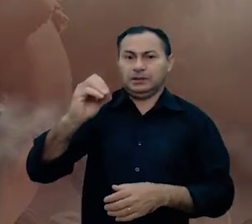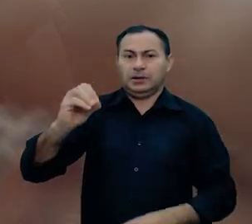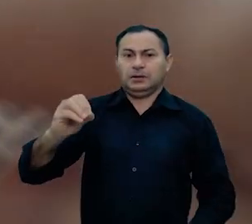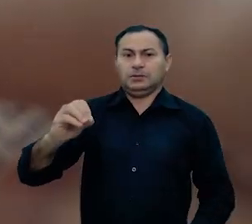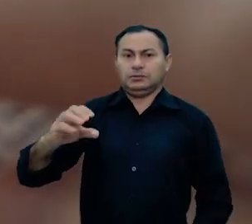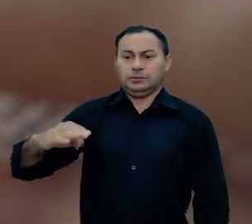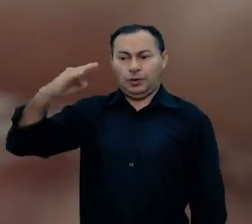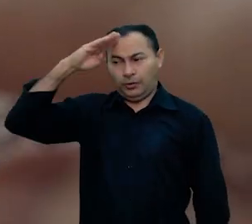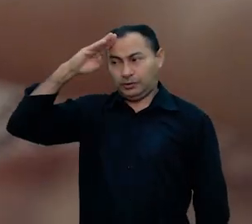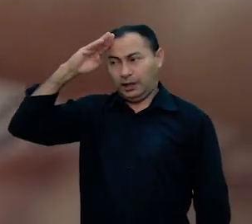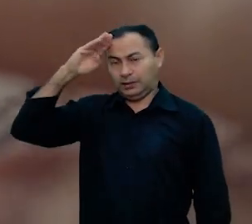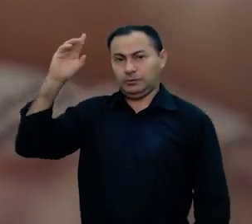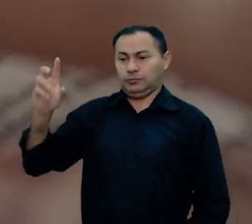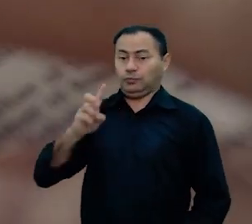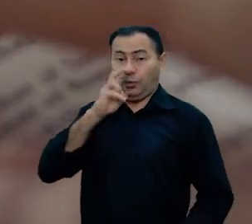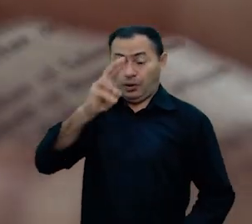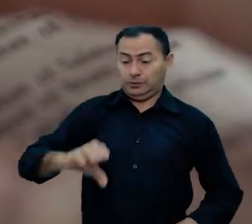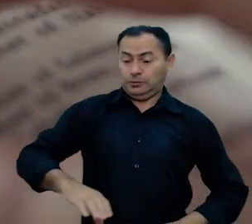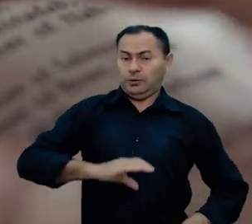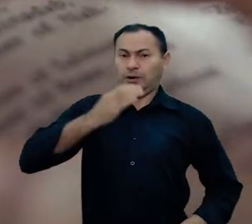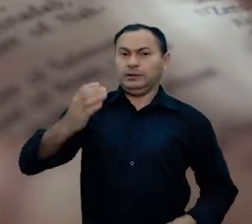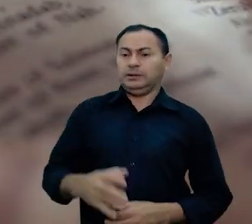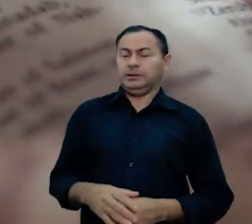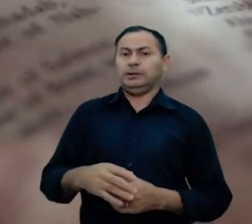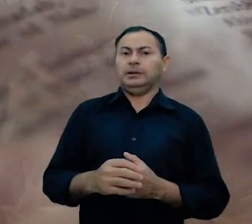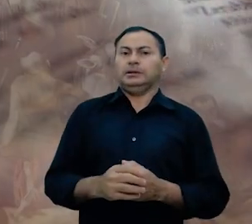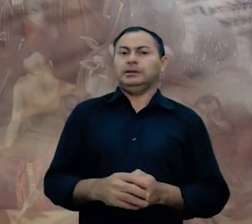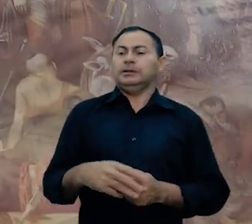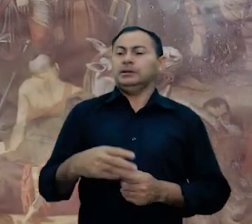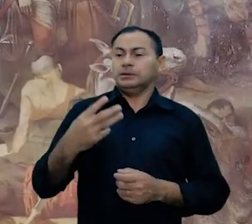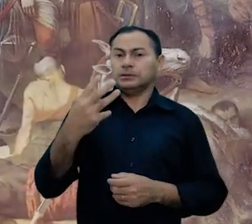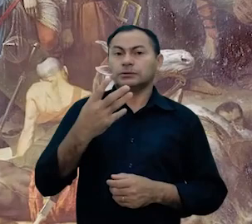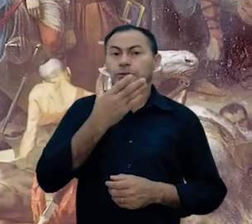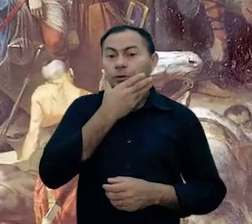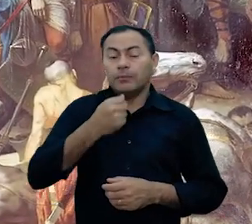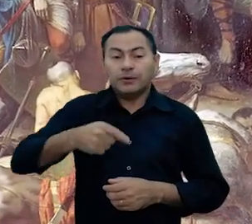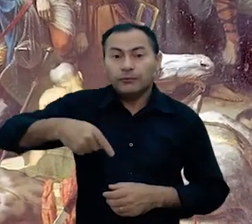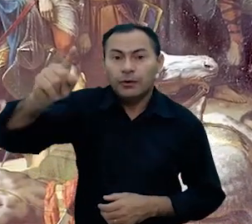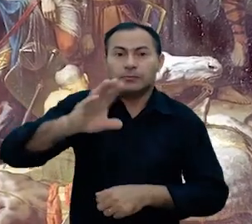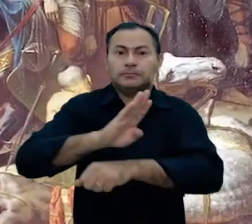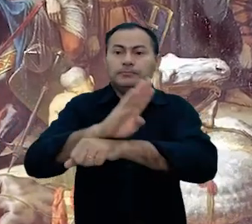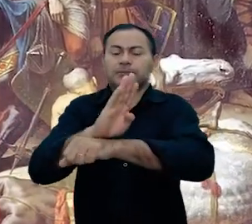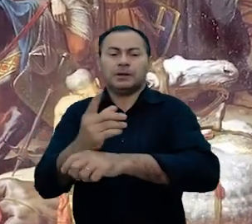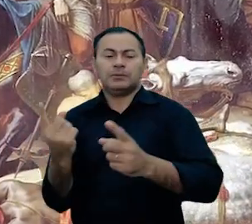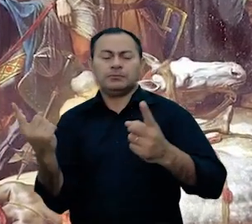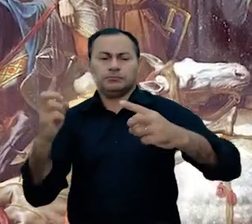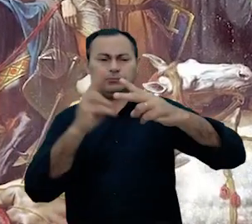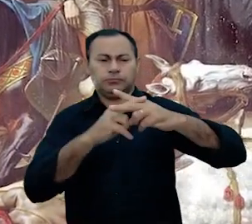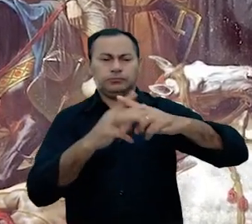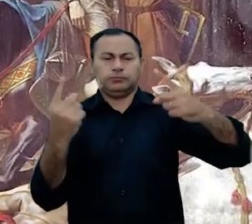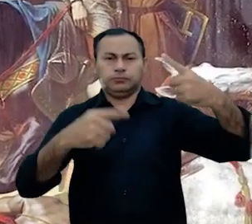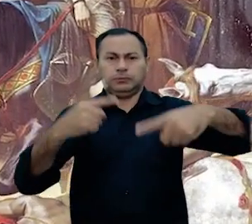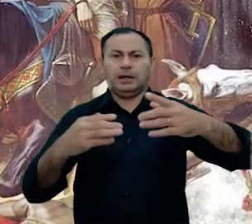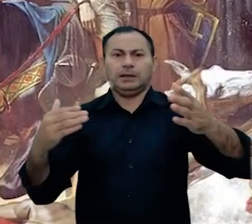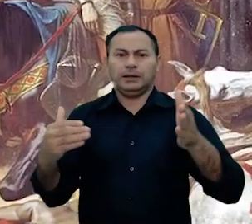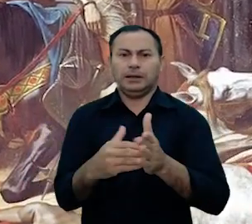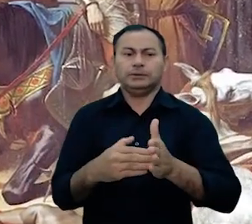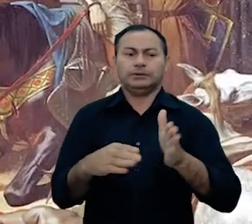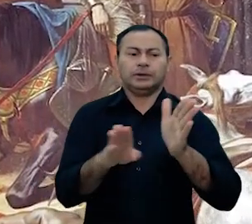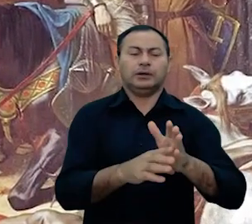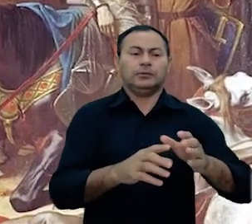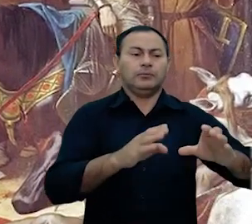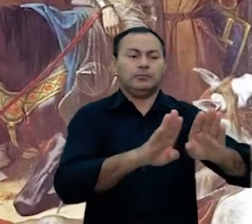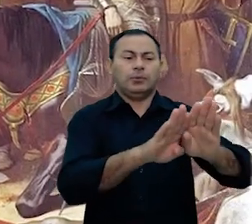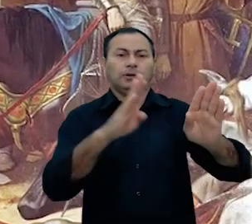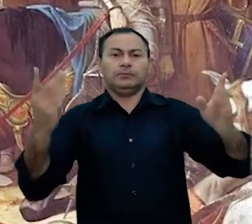valentes de Davi ouviram o que ele disse. Esses 3 homens pegaram suas espadas e partiram para Belém. Lutaram até chegarem